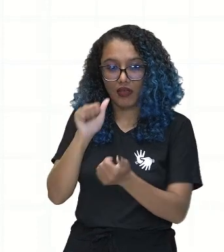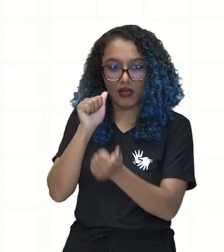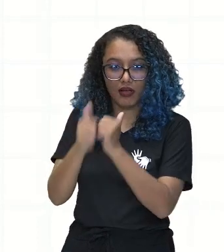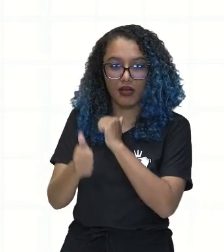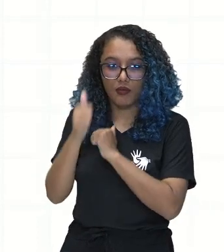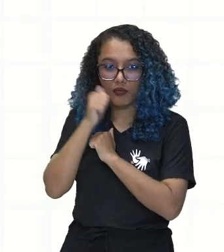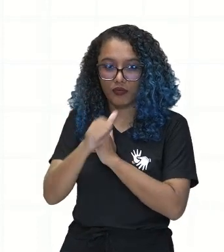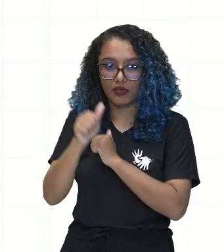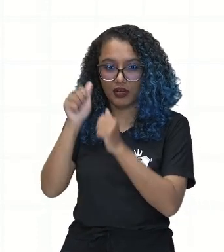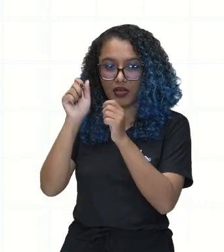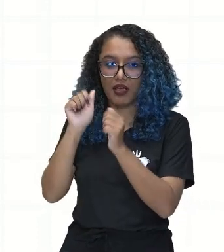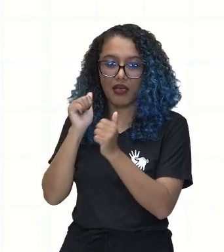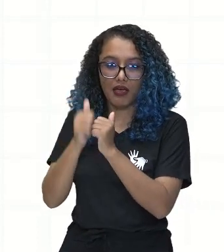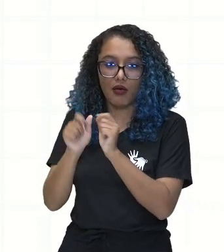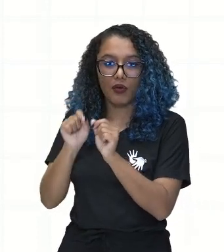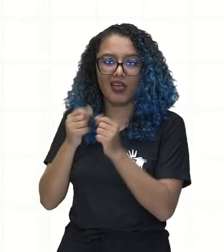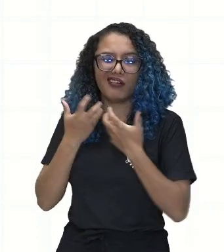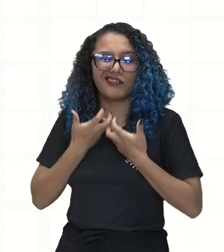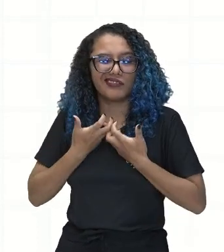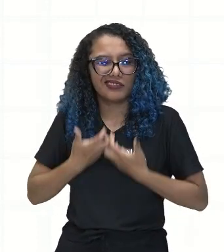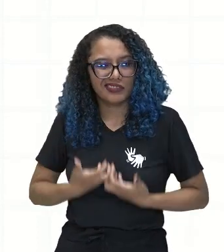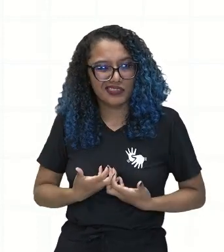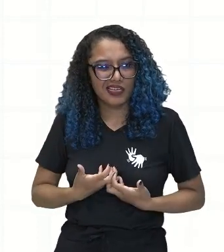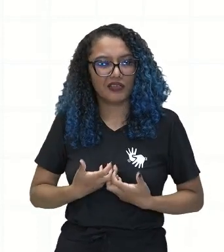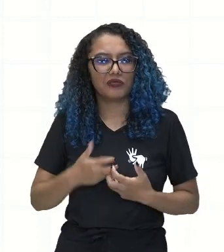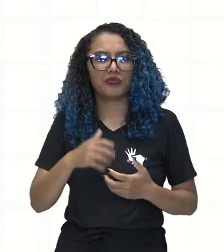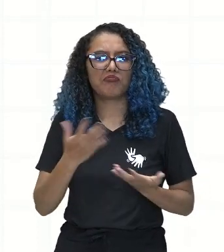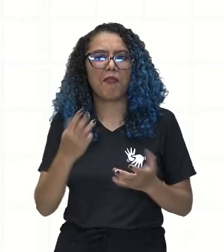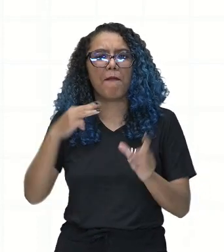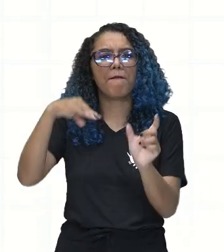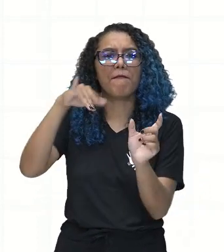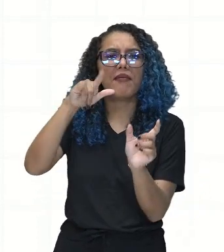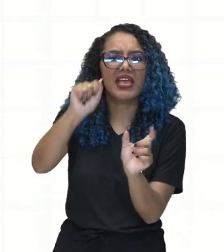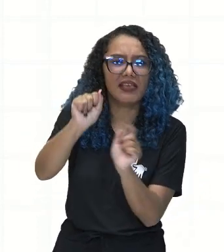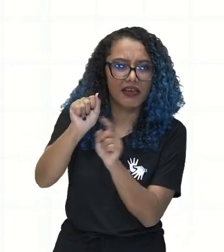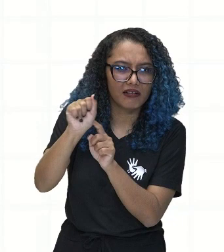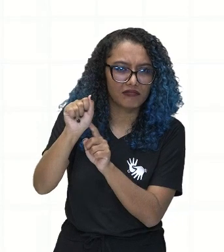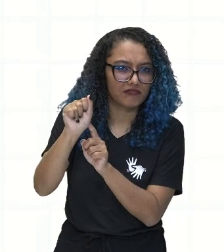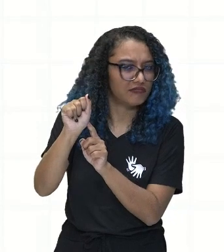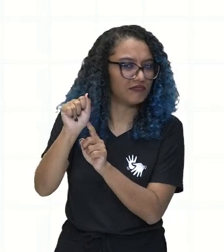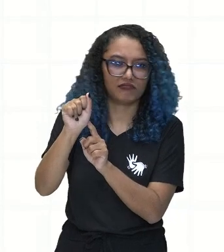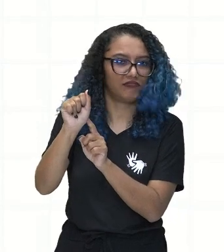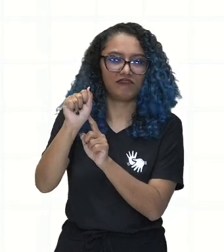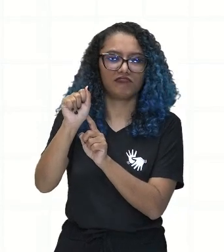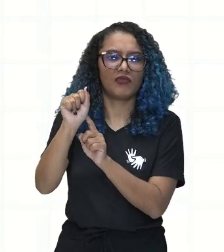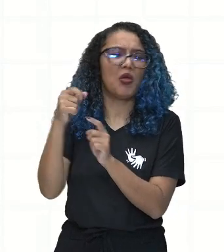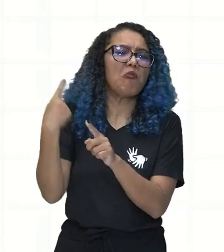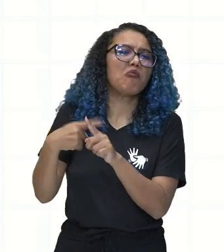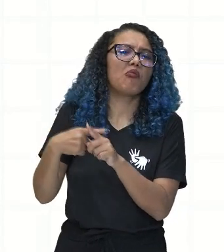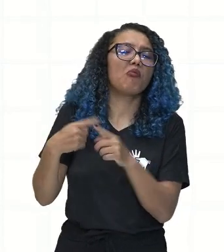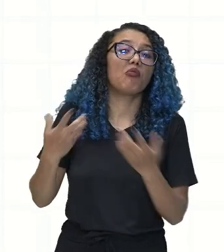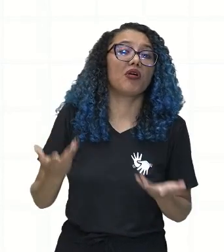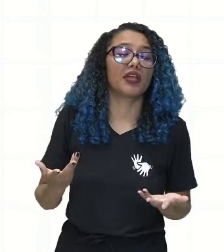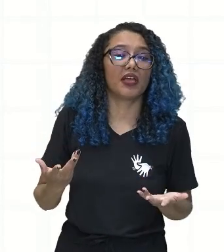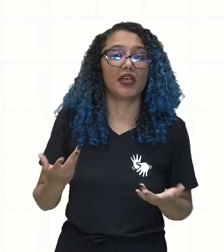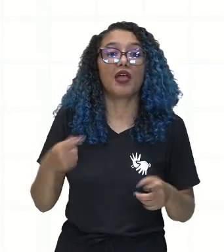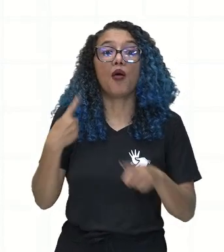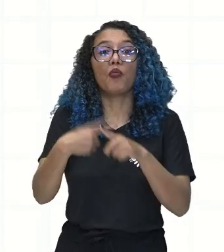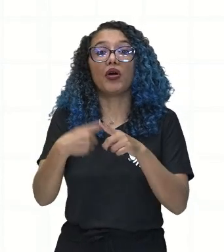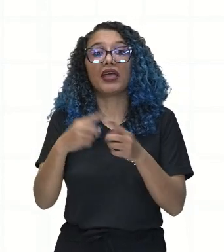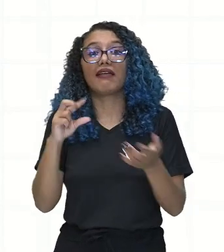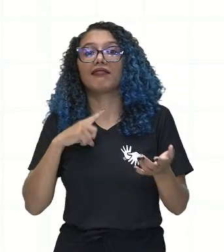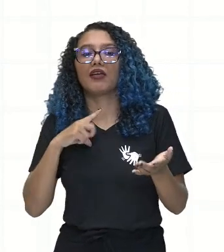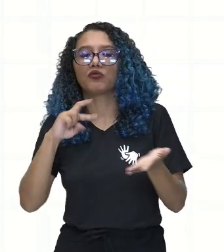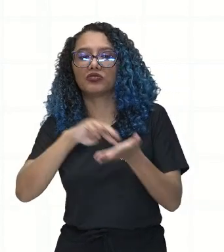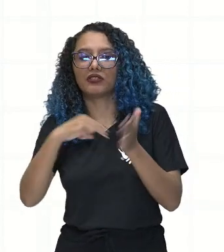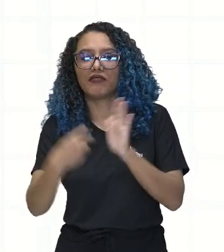poderia pensar se é meia cansada. Não pode ser meia cansada. Por quê? Porque é um mais ou menos, é uma intensidade.